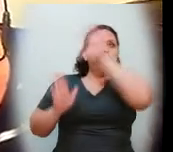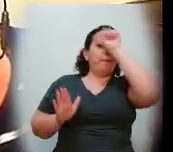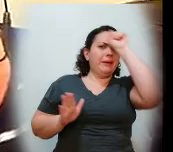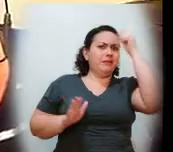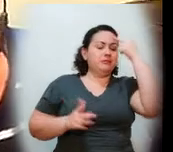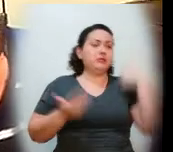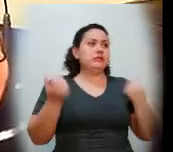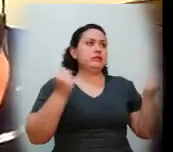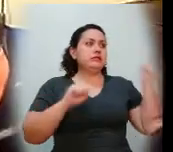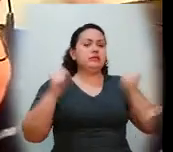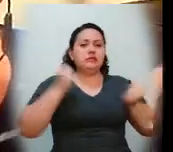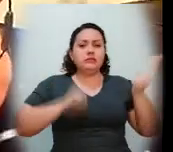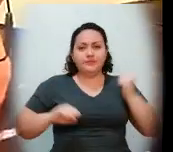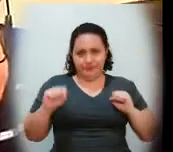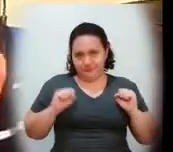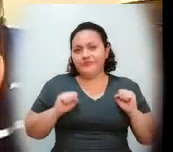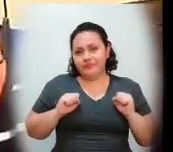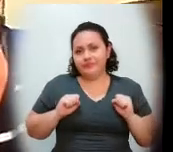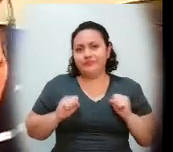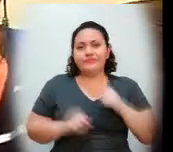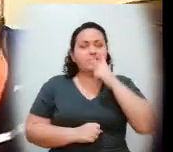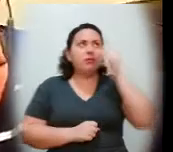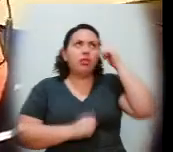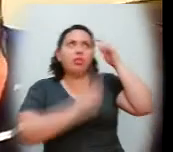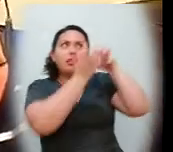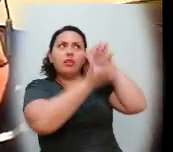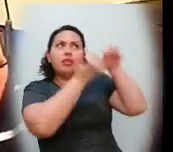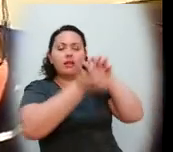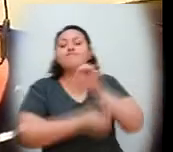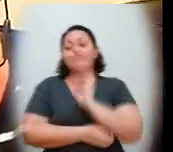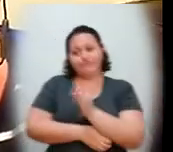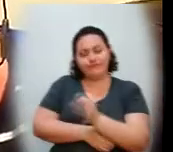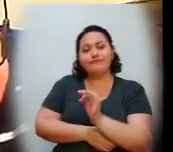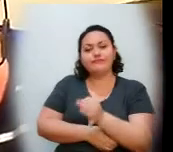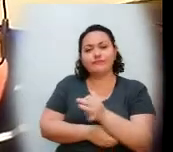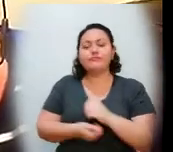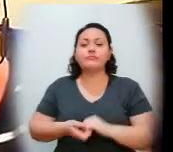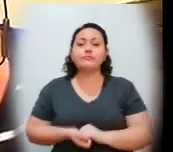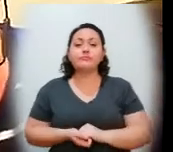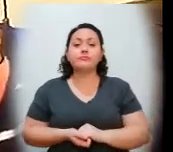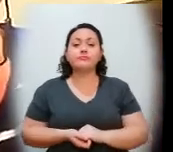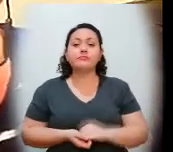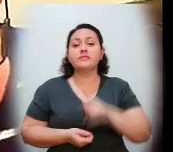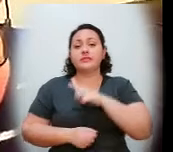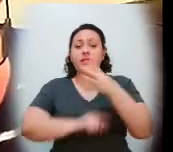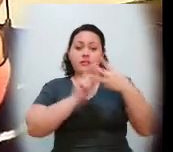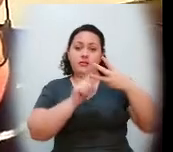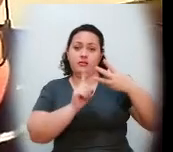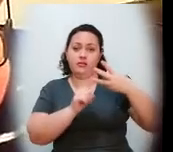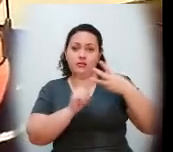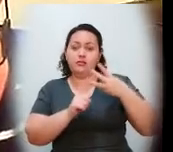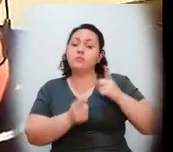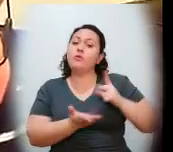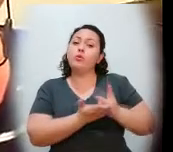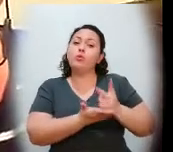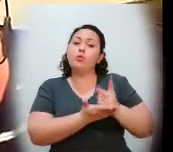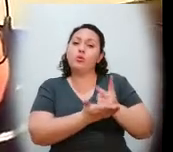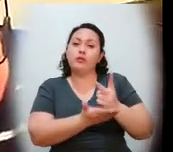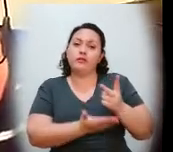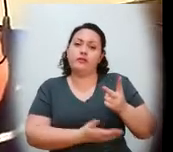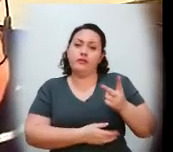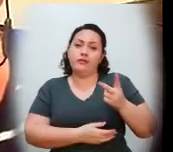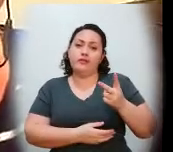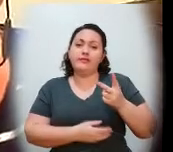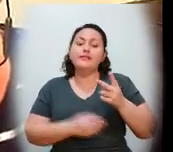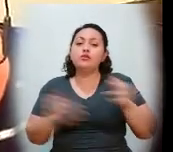vou Fica escutando ruminando. ao longo do dia. E isso, ficar ruminando, né? E tem aqueles que são os